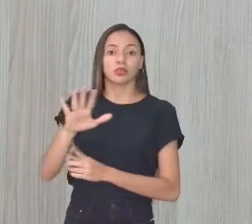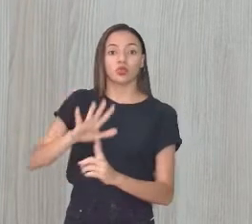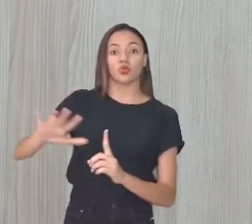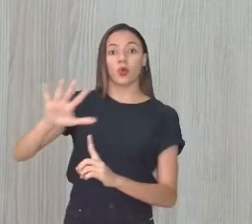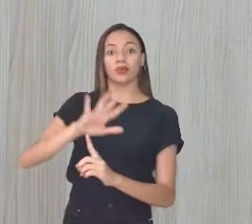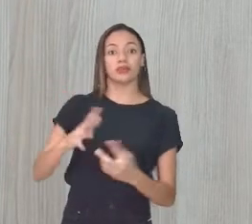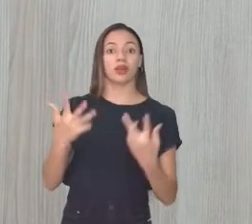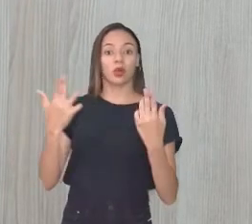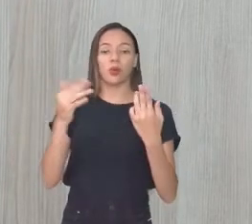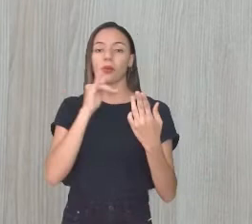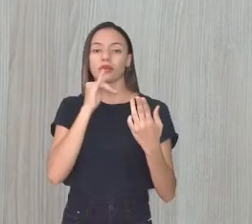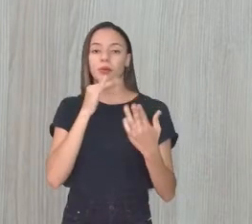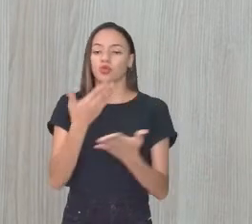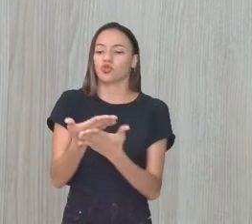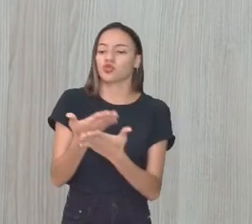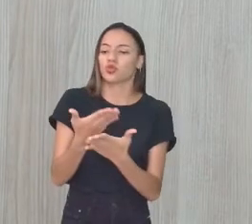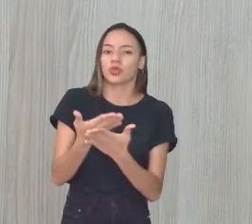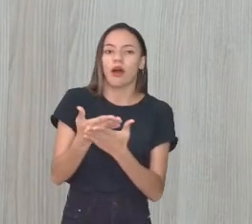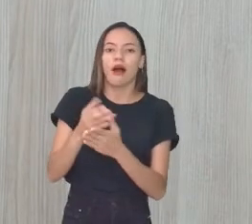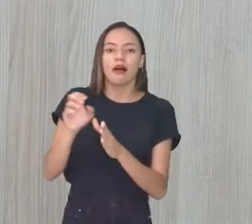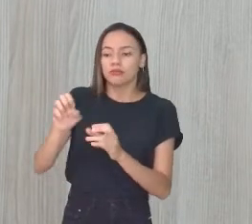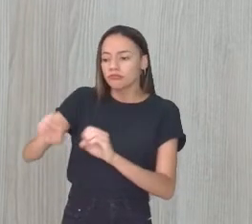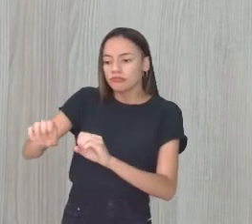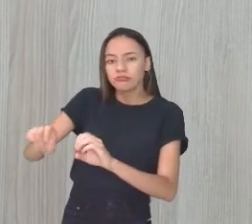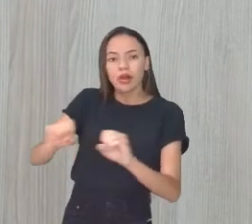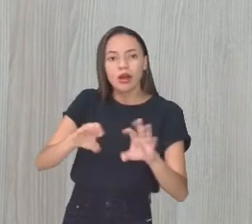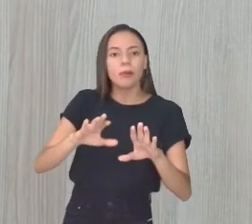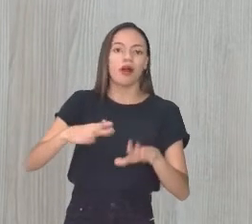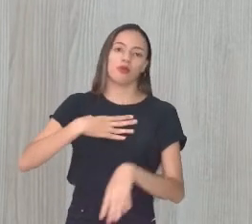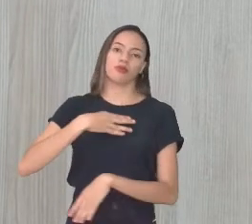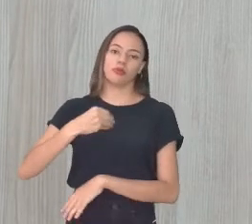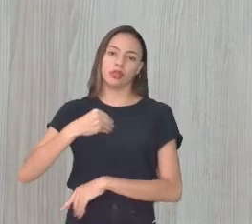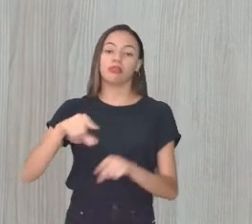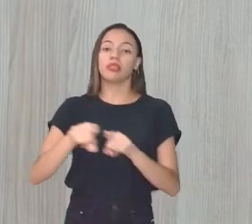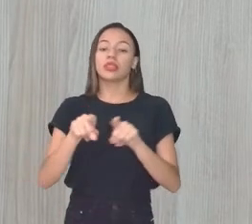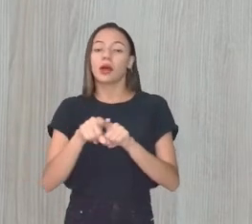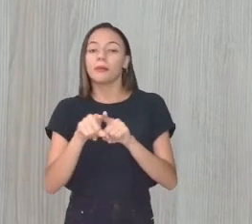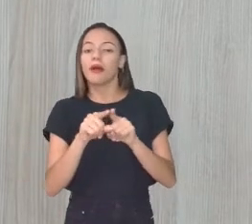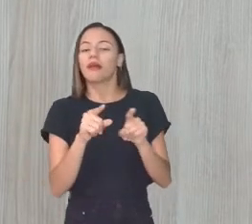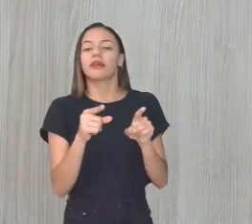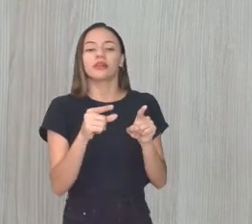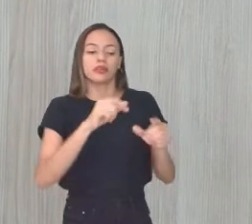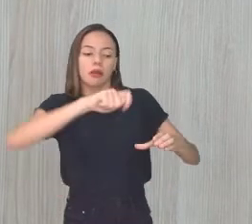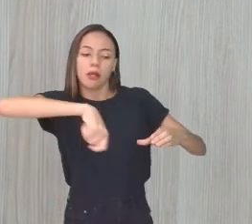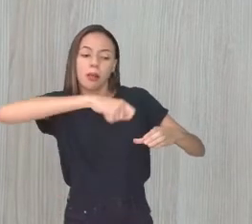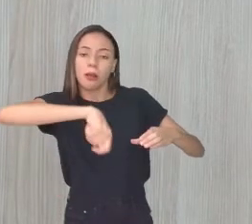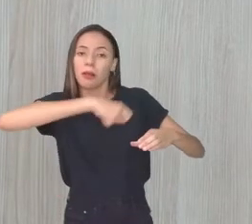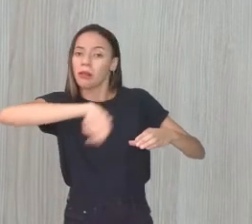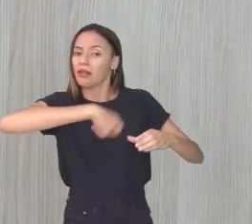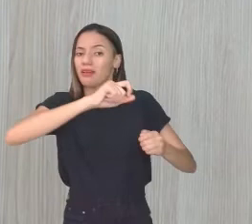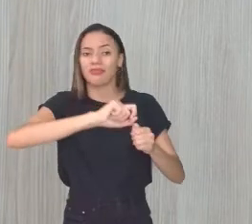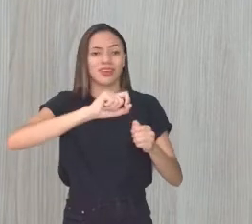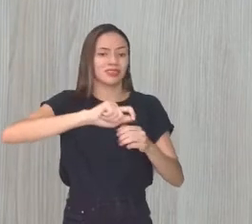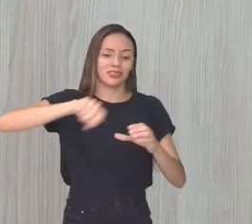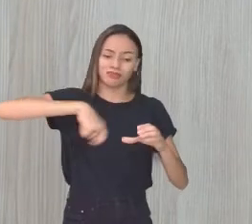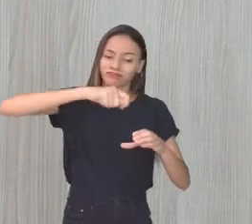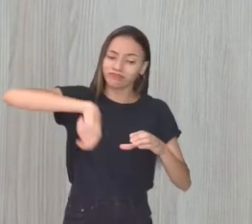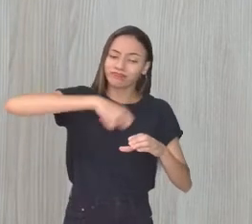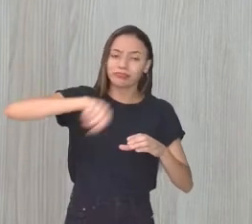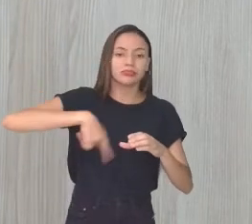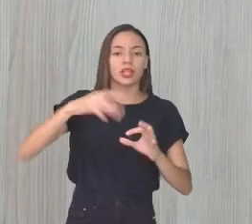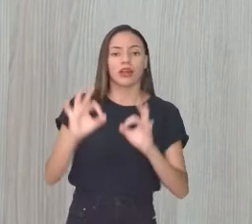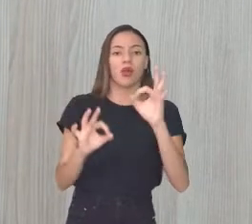dar conta do estudo da criançada, né, dos filhos, dar conta da comida ali, de fazer,